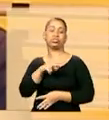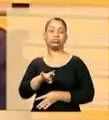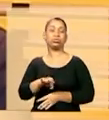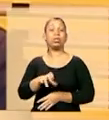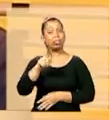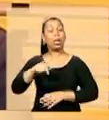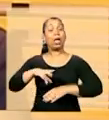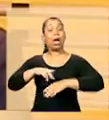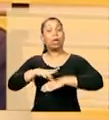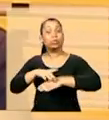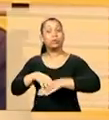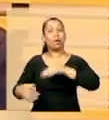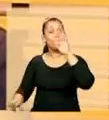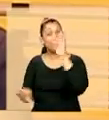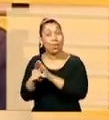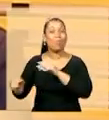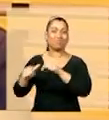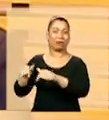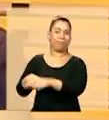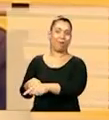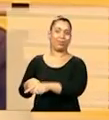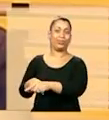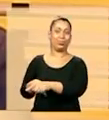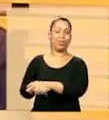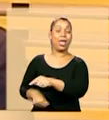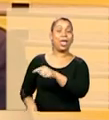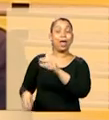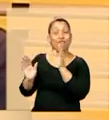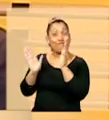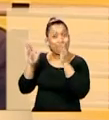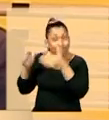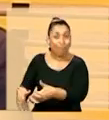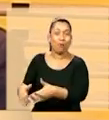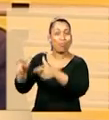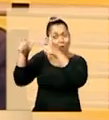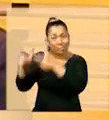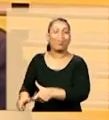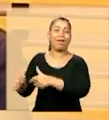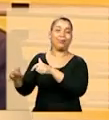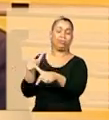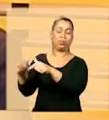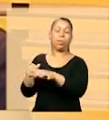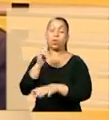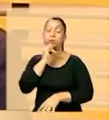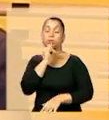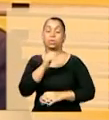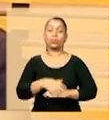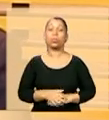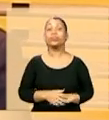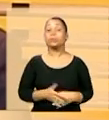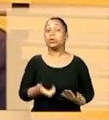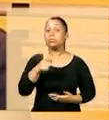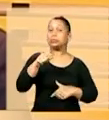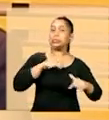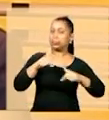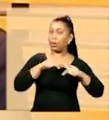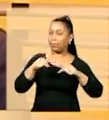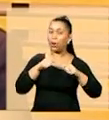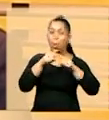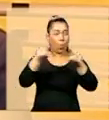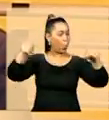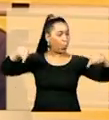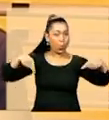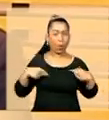a doença do trabalho, que ela vem surgir por condições específicas do local de trabalho. Como, por exemplo, você está